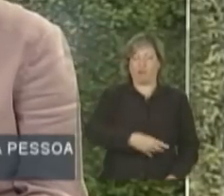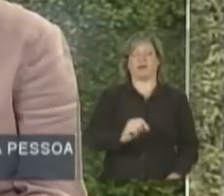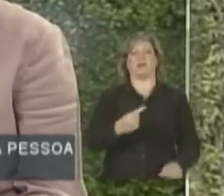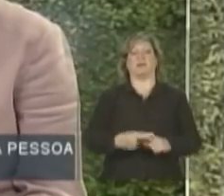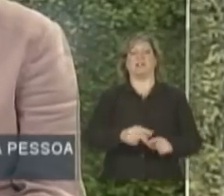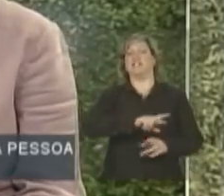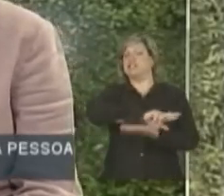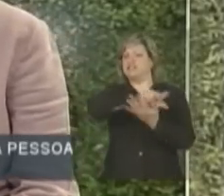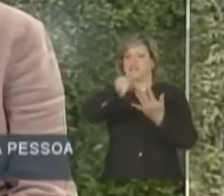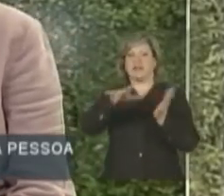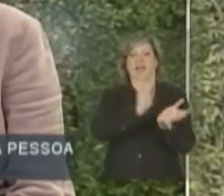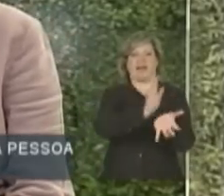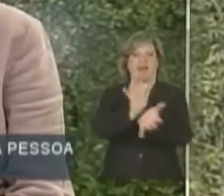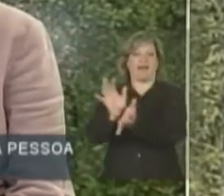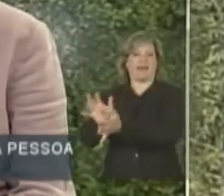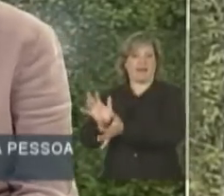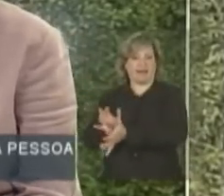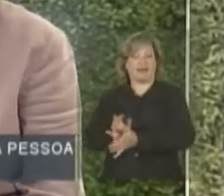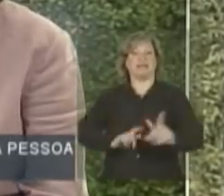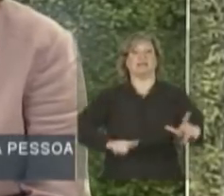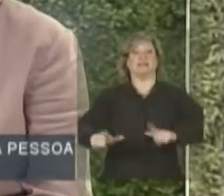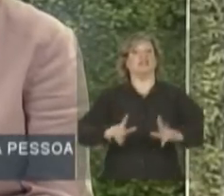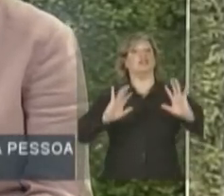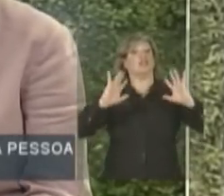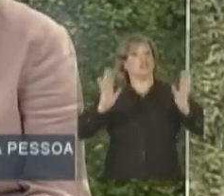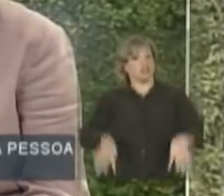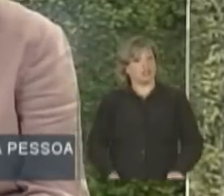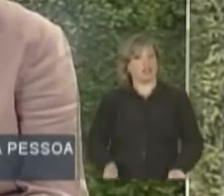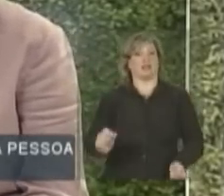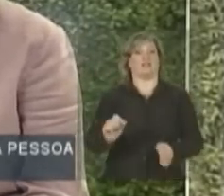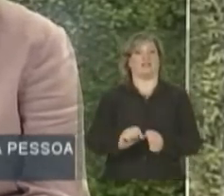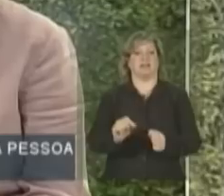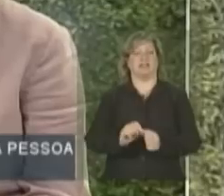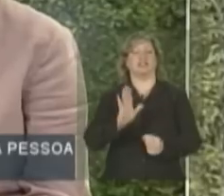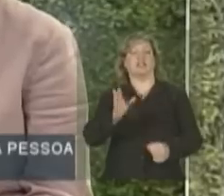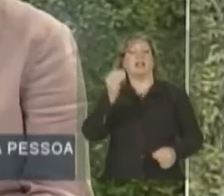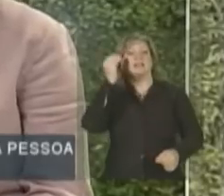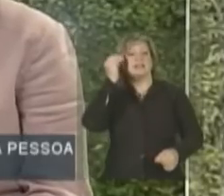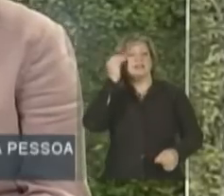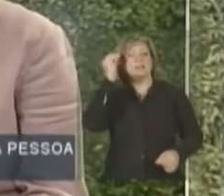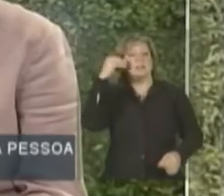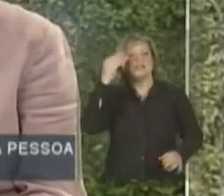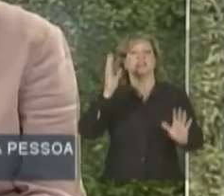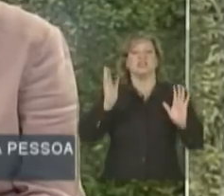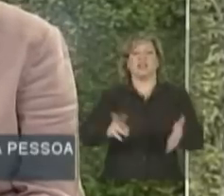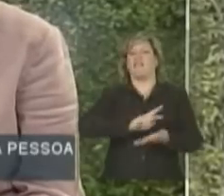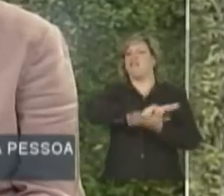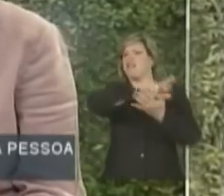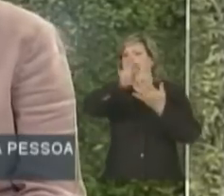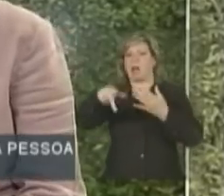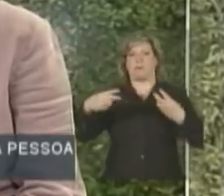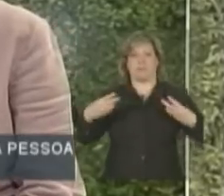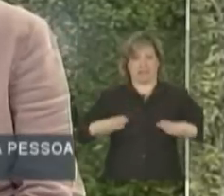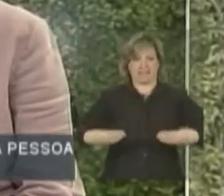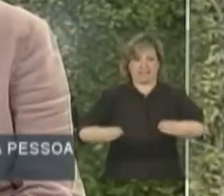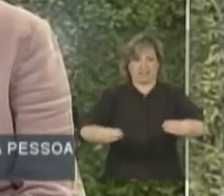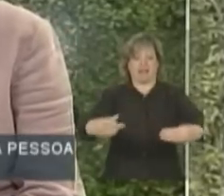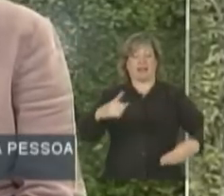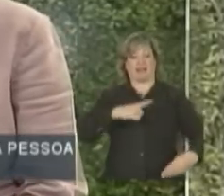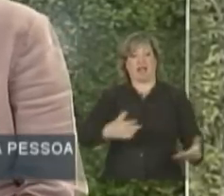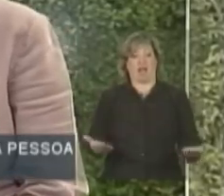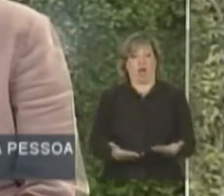diferentes áreas, a ações já desenvolvidas e testadas em vários ministérios que estão sendo